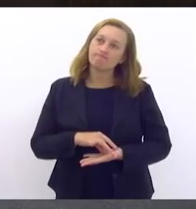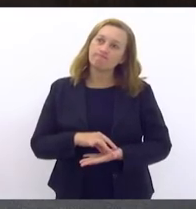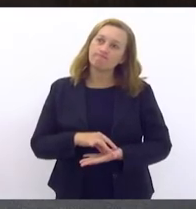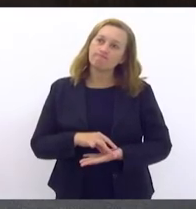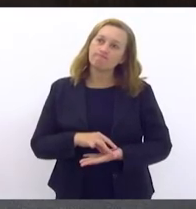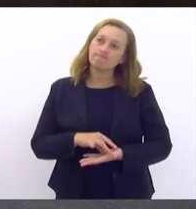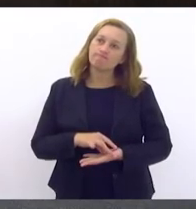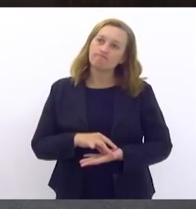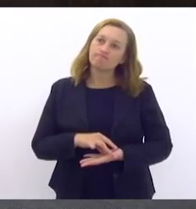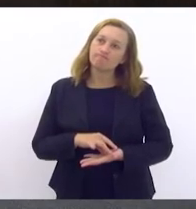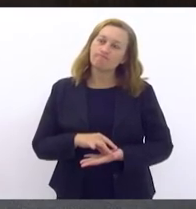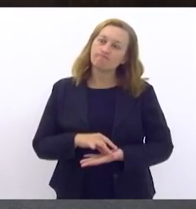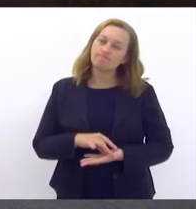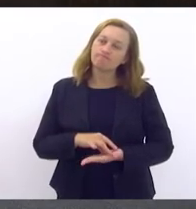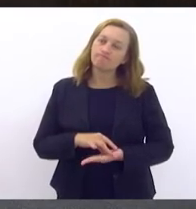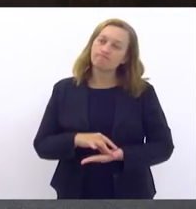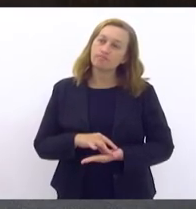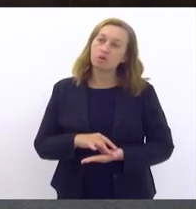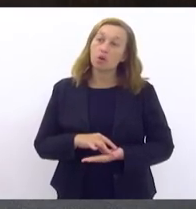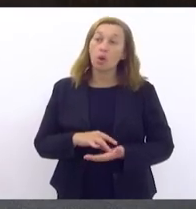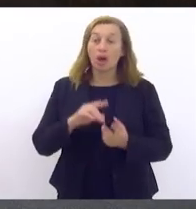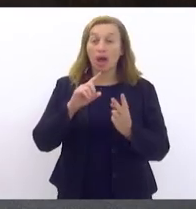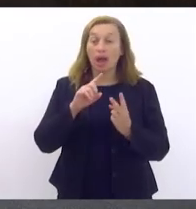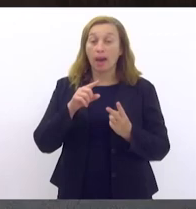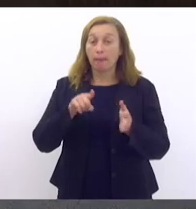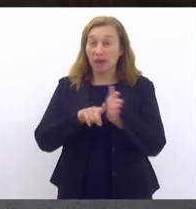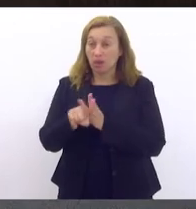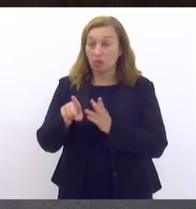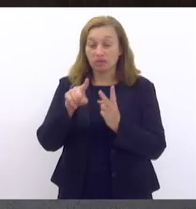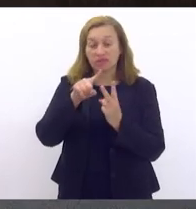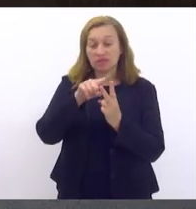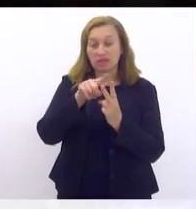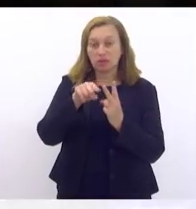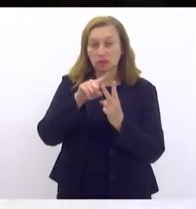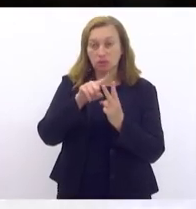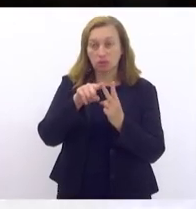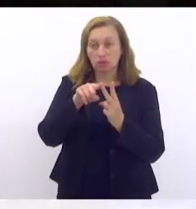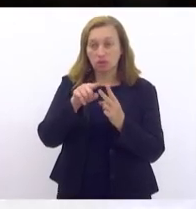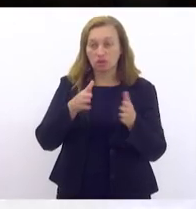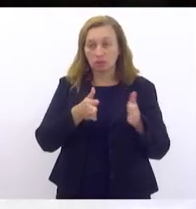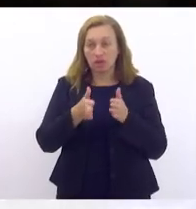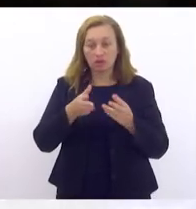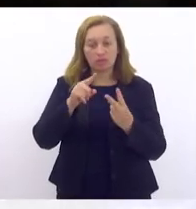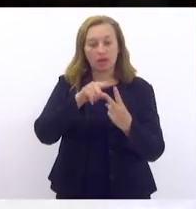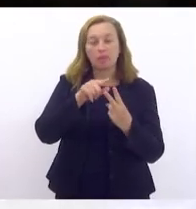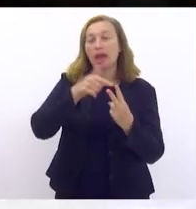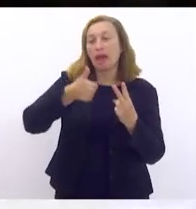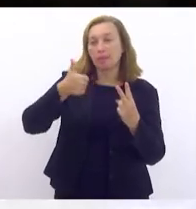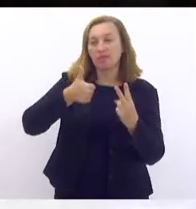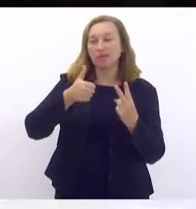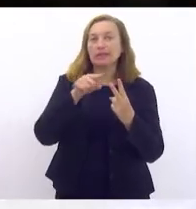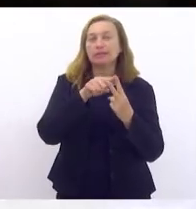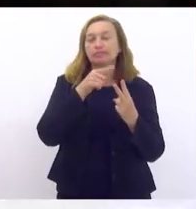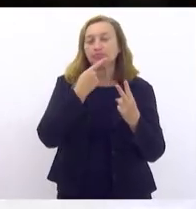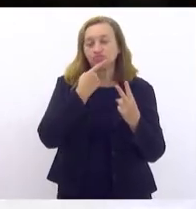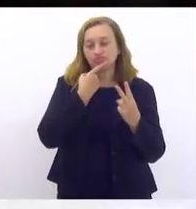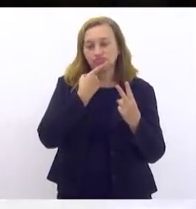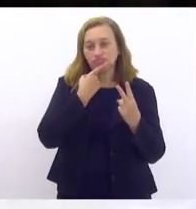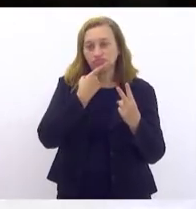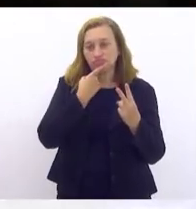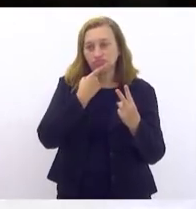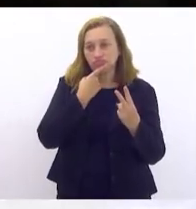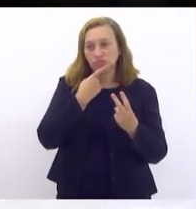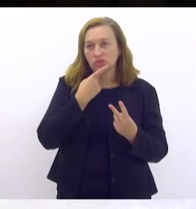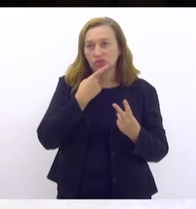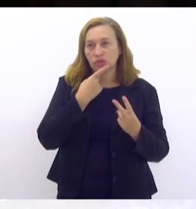são vou dividir a pergunta em duas partes né a primeira que quando a